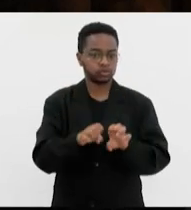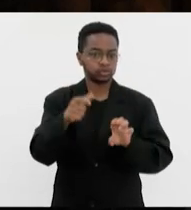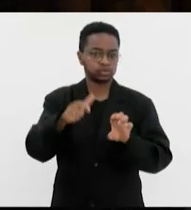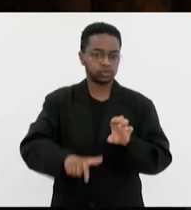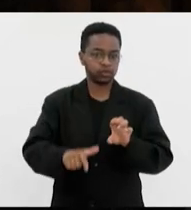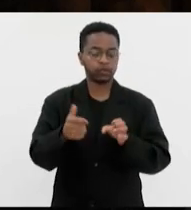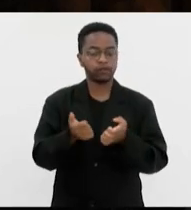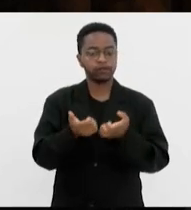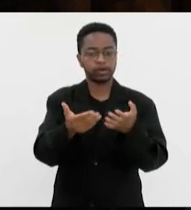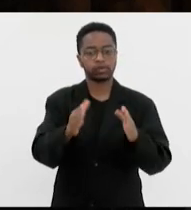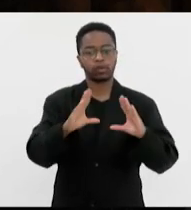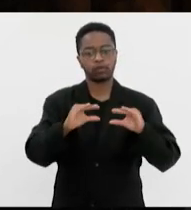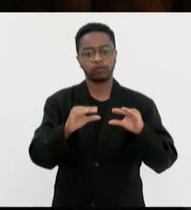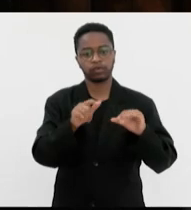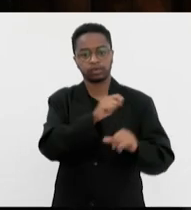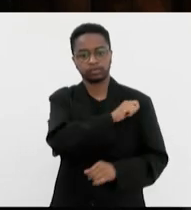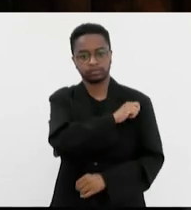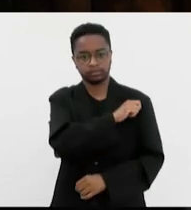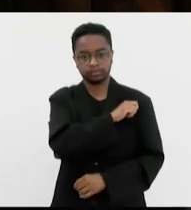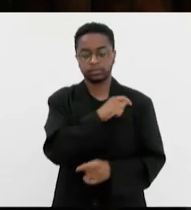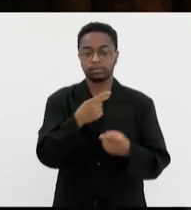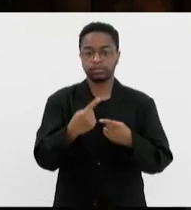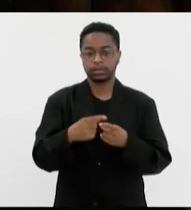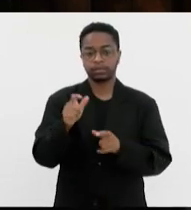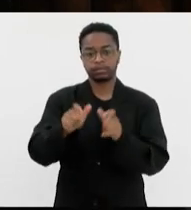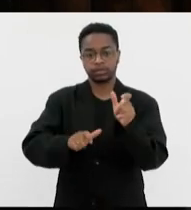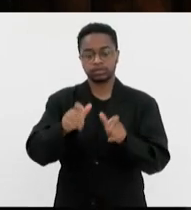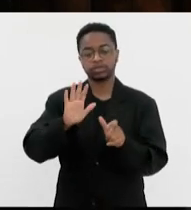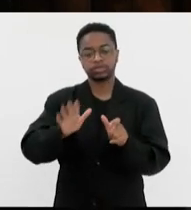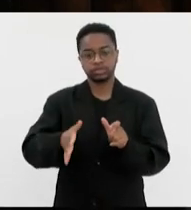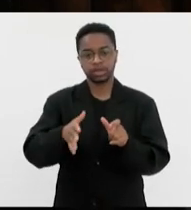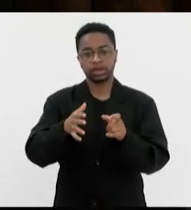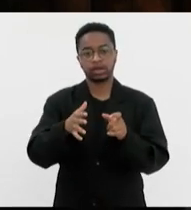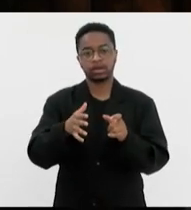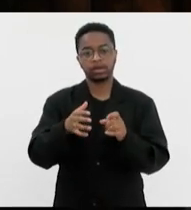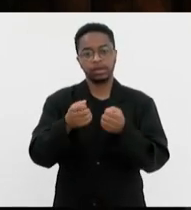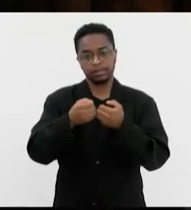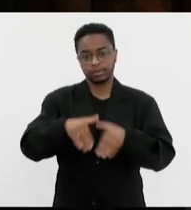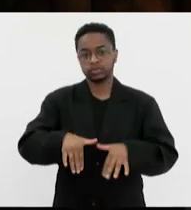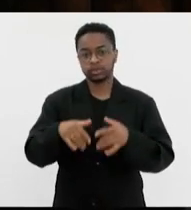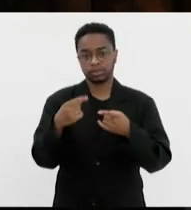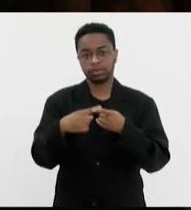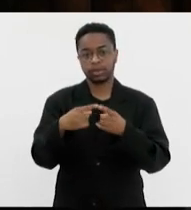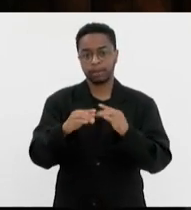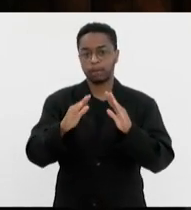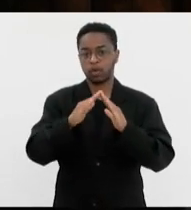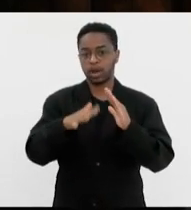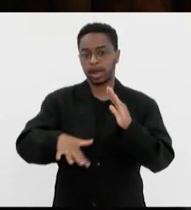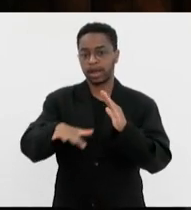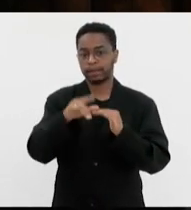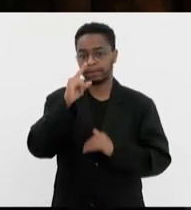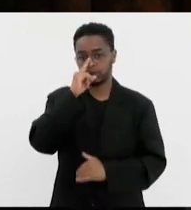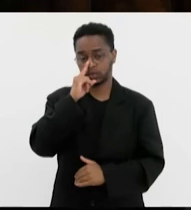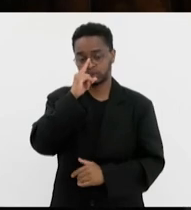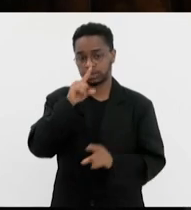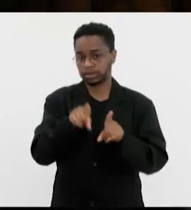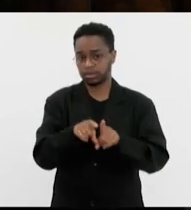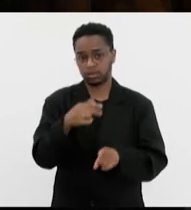necessário conforto aos estudantes. Esses estudantes já estão impactados, muitos deles estão em áreas atingidas, não podem